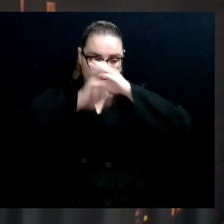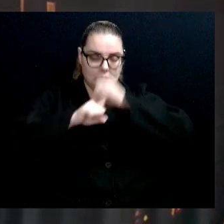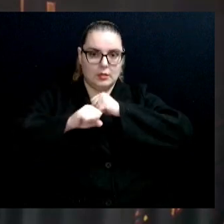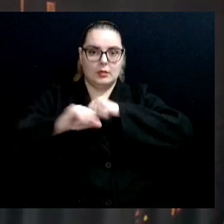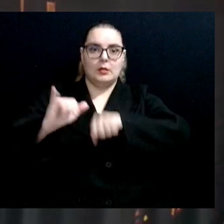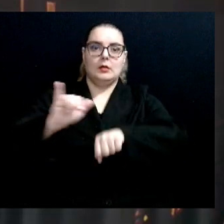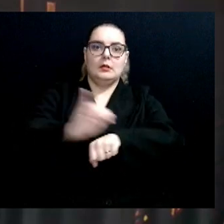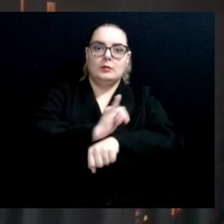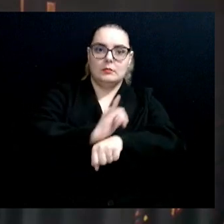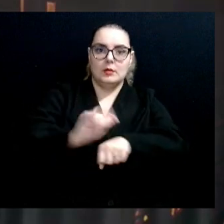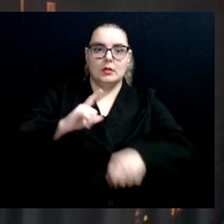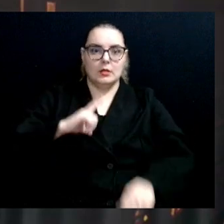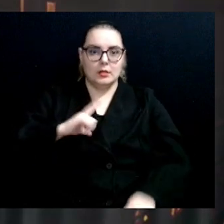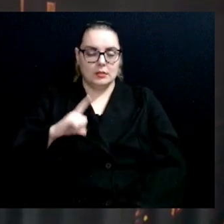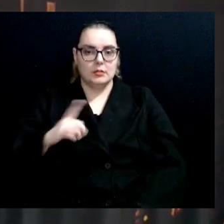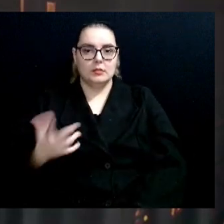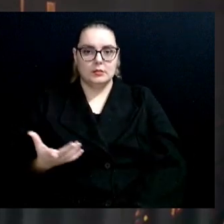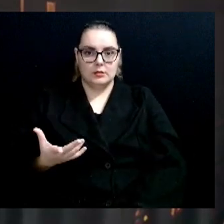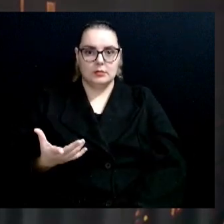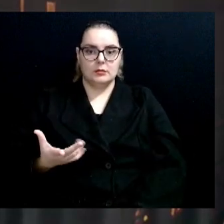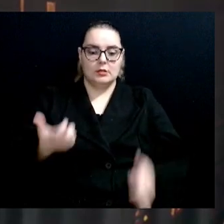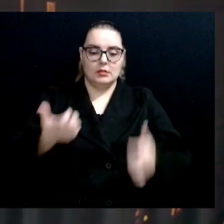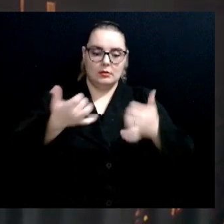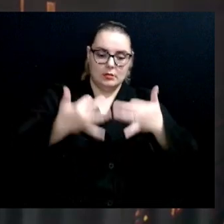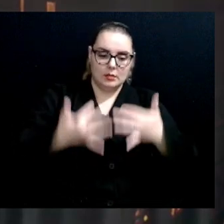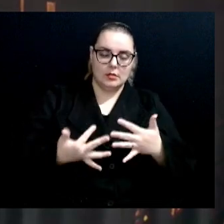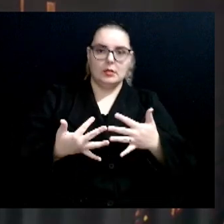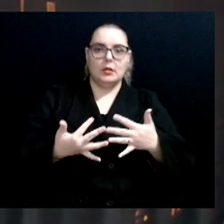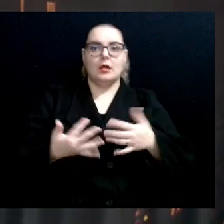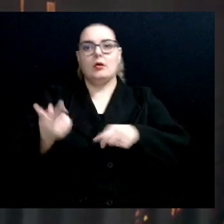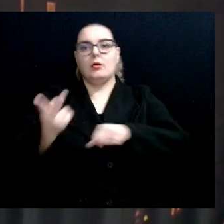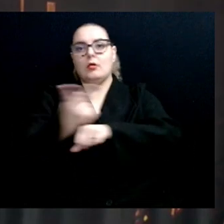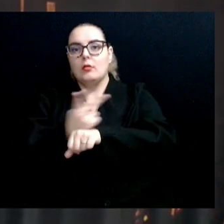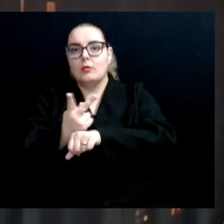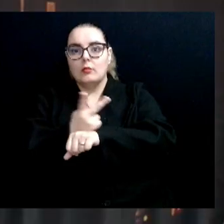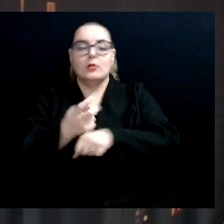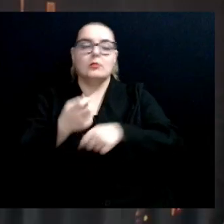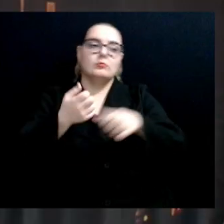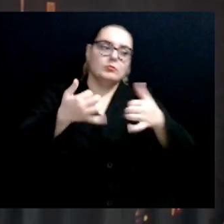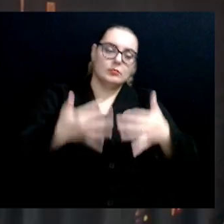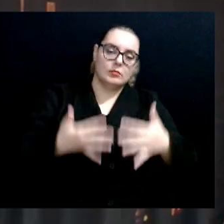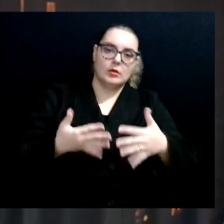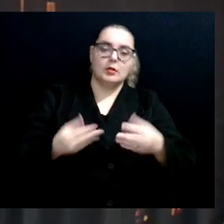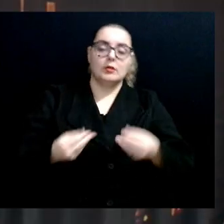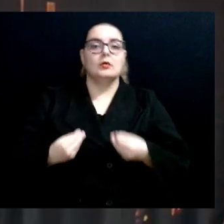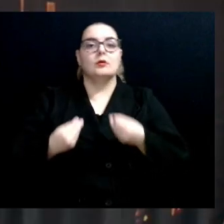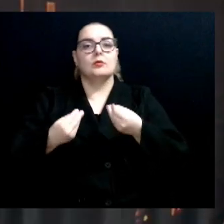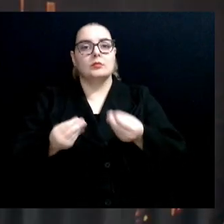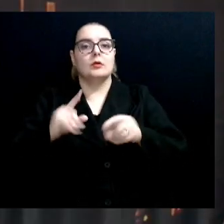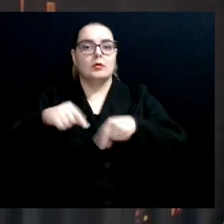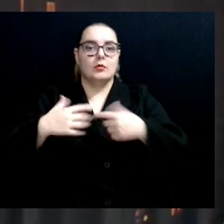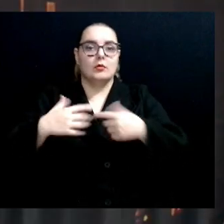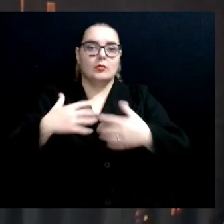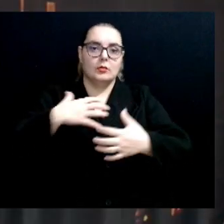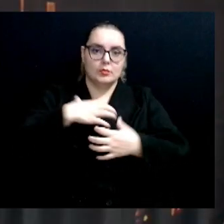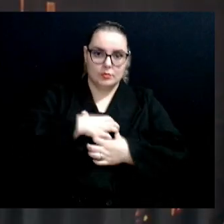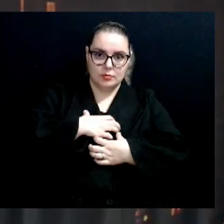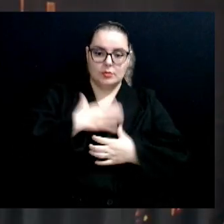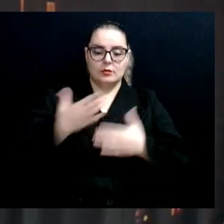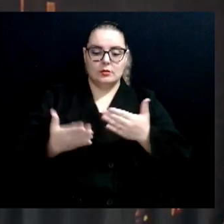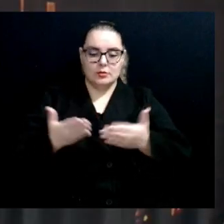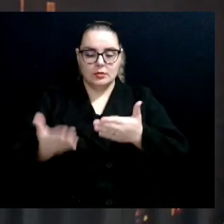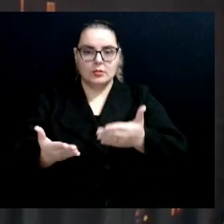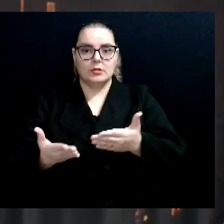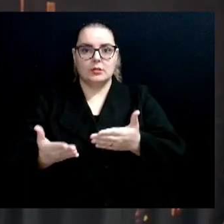estratégias, a ter orientação, a buscar orientação que nos ofereçam outras formas de lidar com as situações